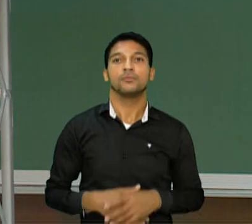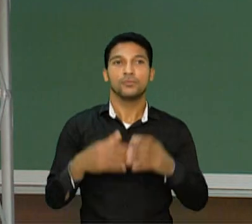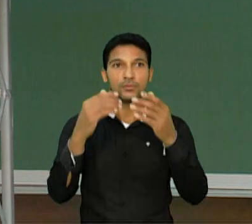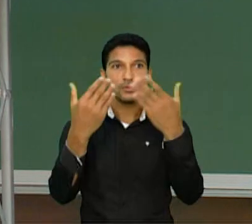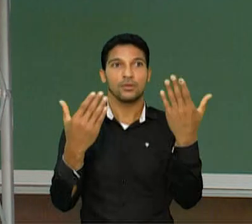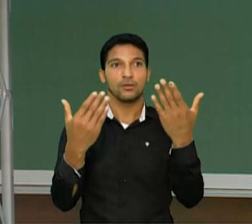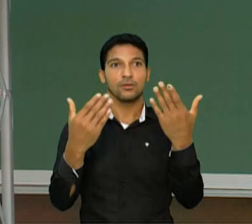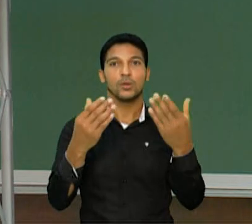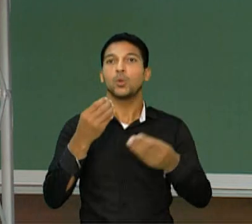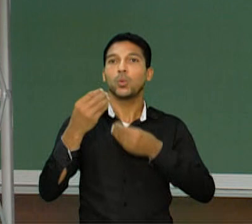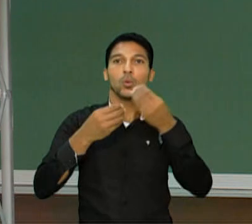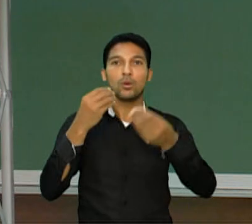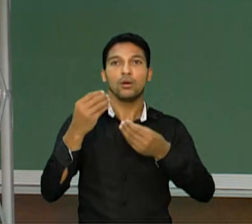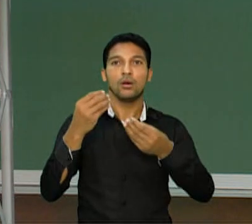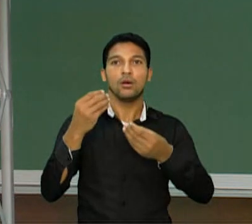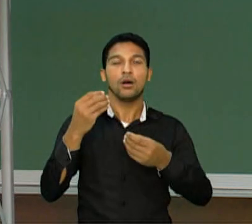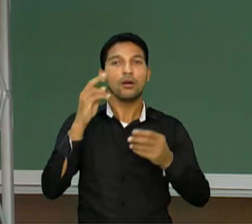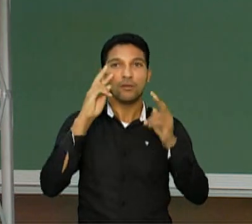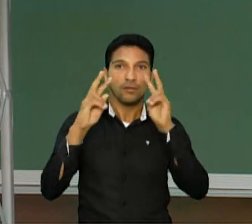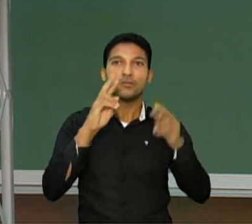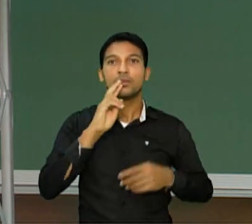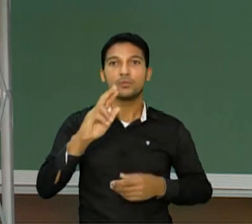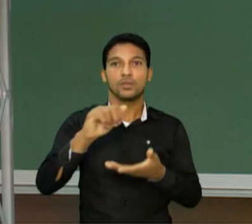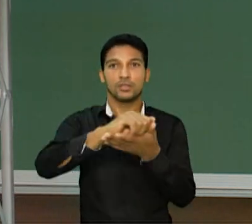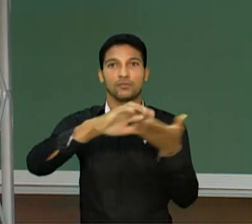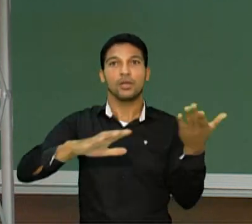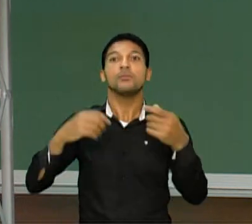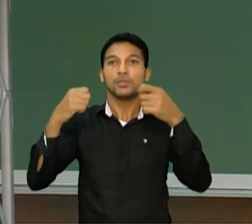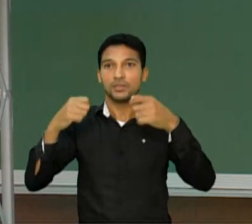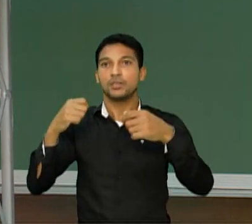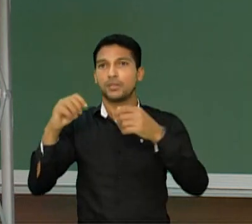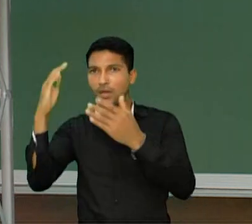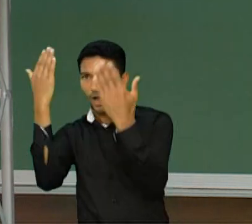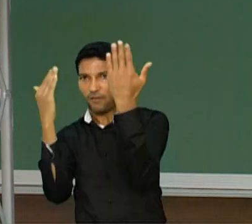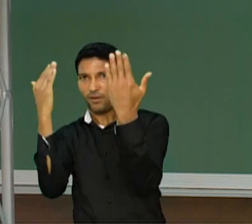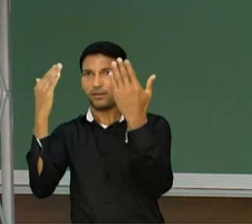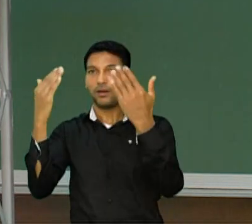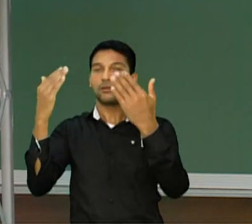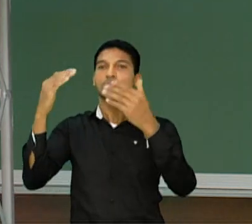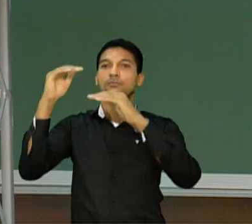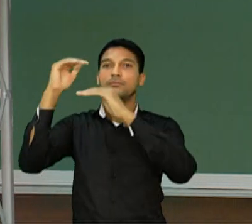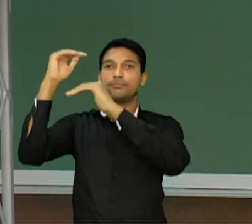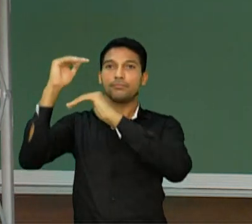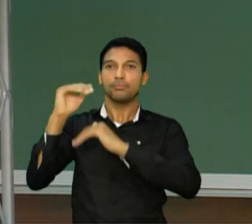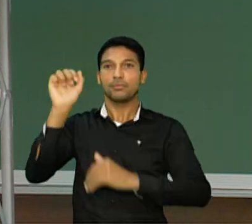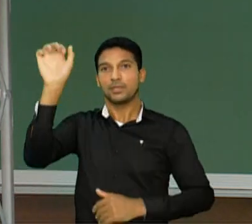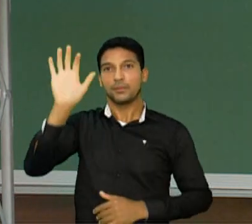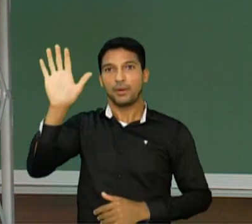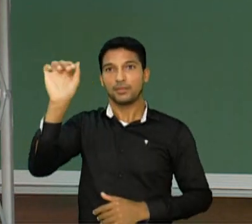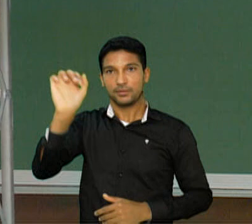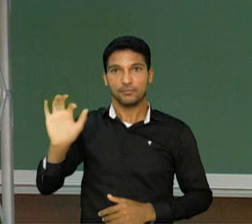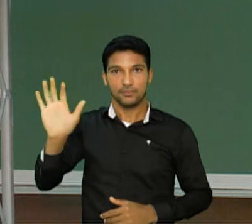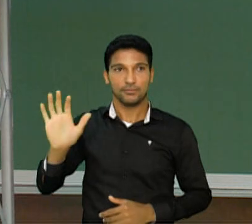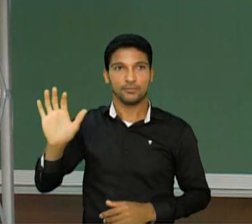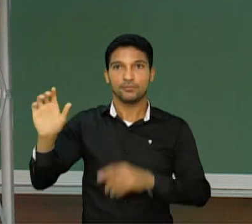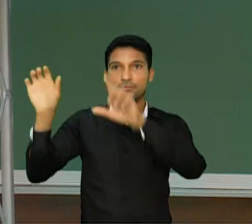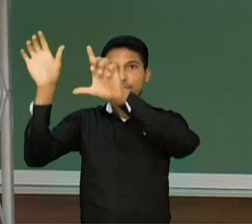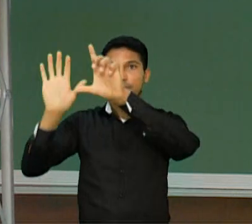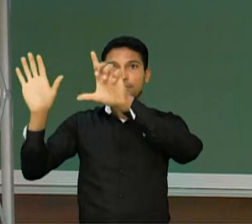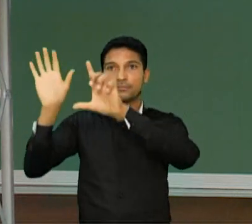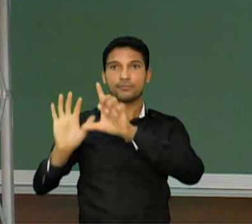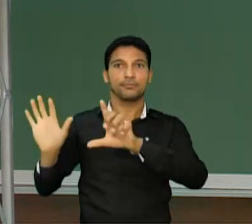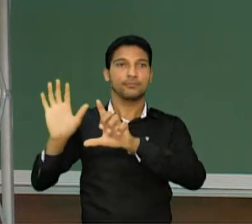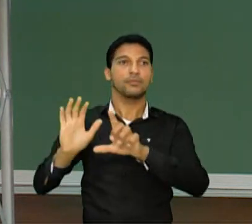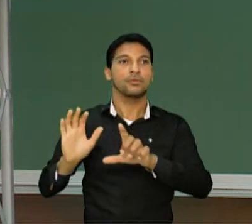Efetivamente, para executarmos essa atividade, devemos olhar a situação da imagem. Na imagem, a gente identifica literalmente